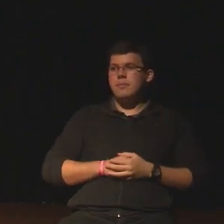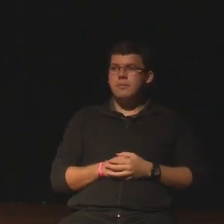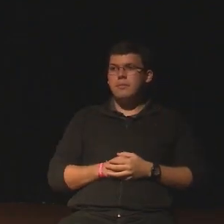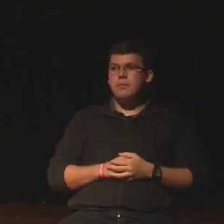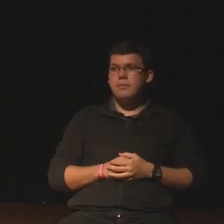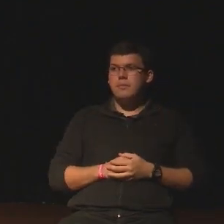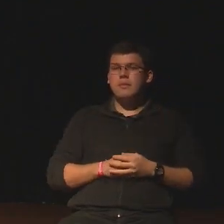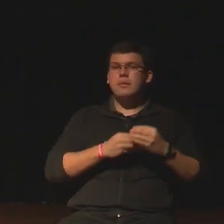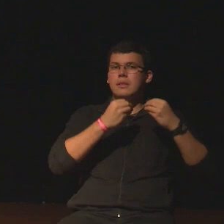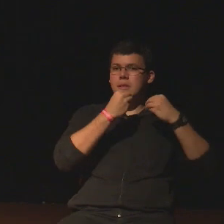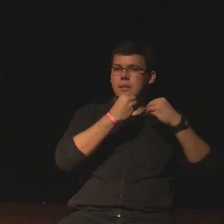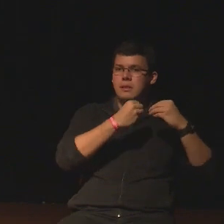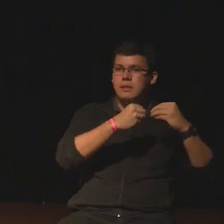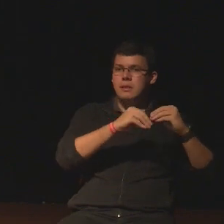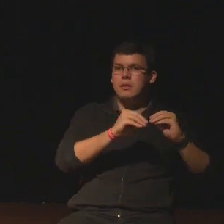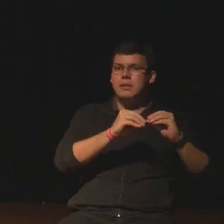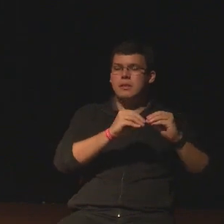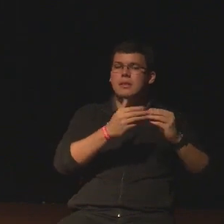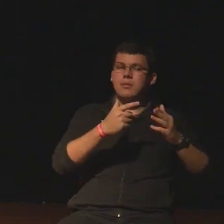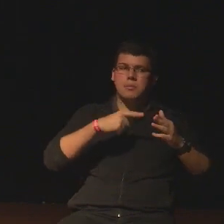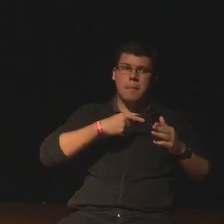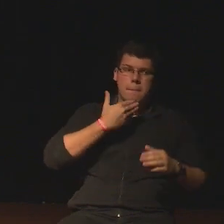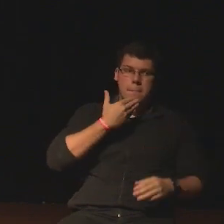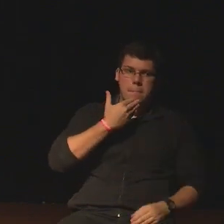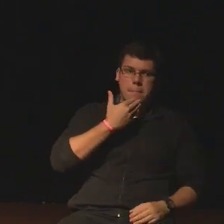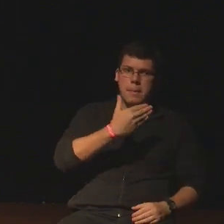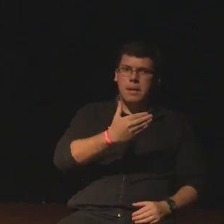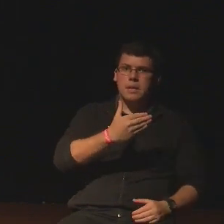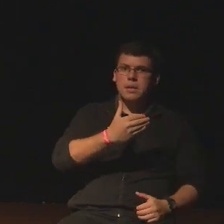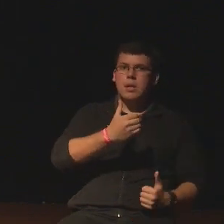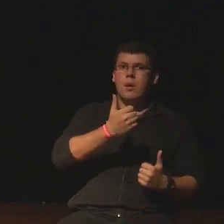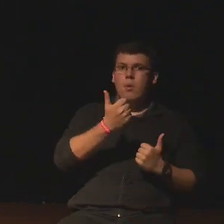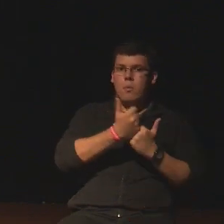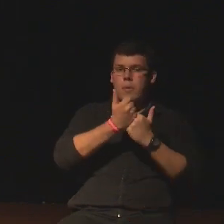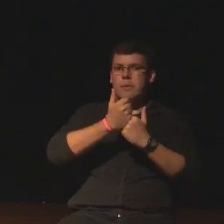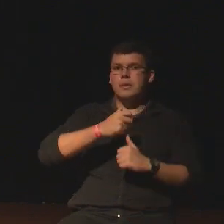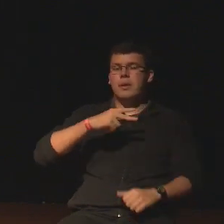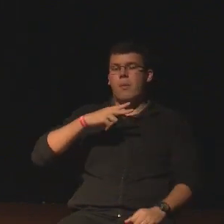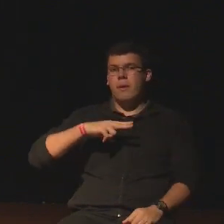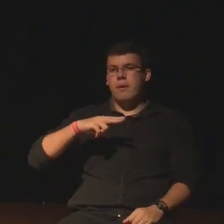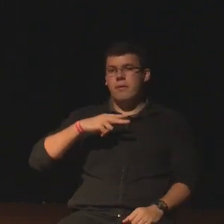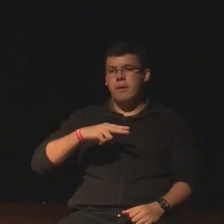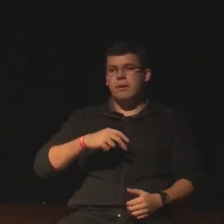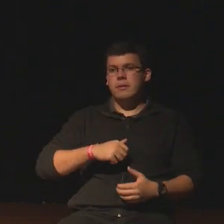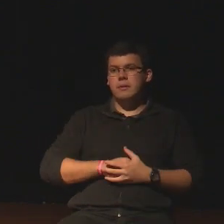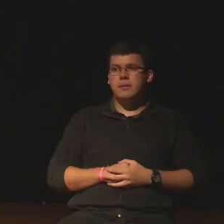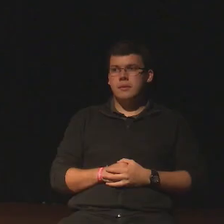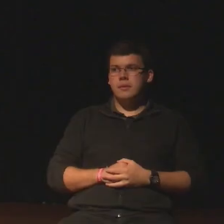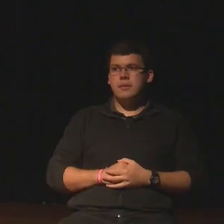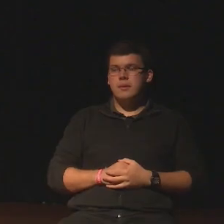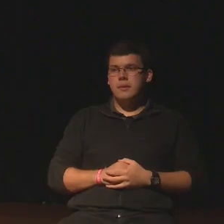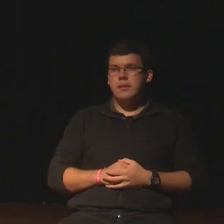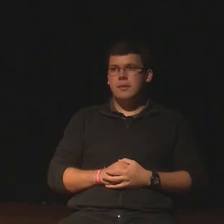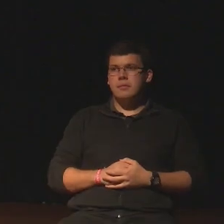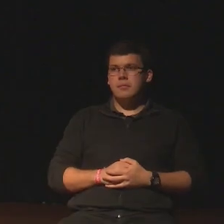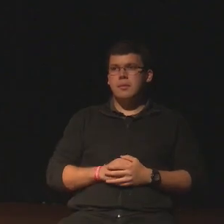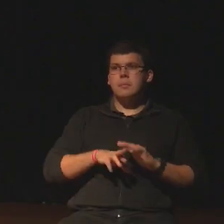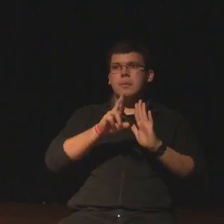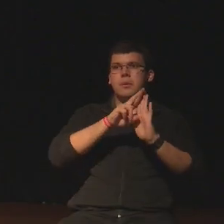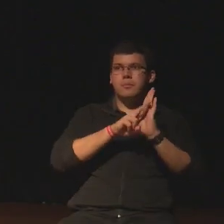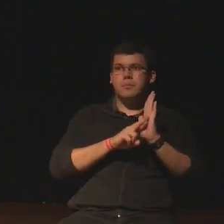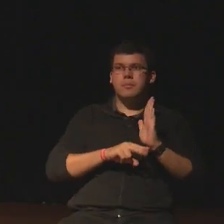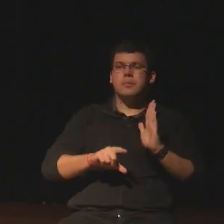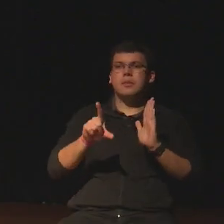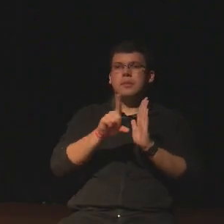momento que a gente lança, é solicitado que o parceiro privado, e aí o lançamento do edital é regulamentado pela lei